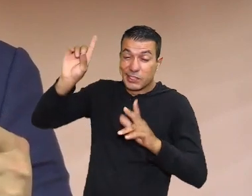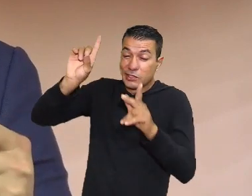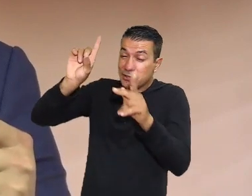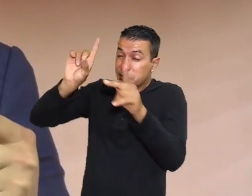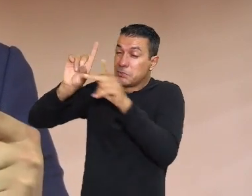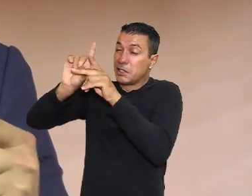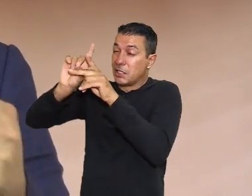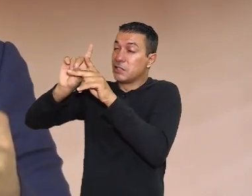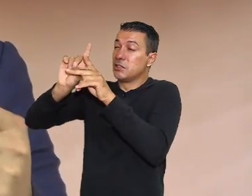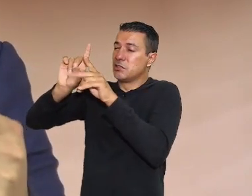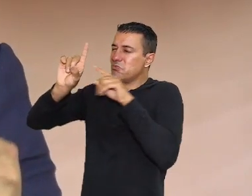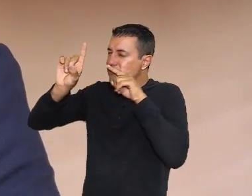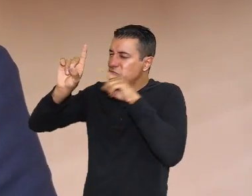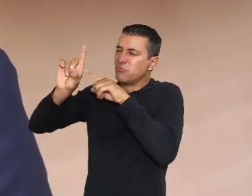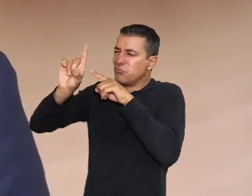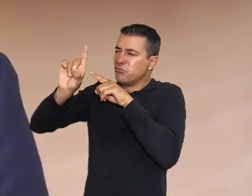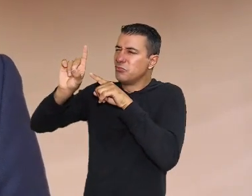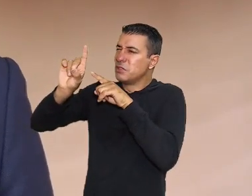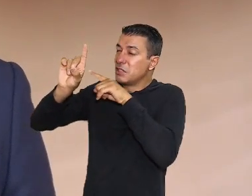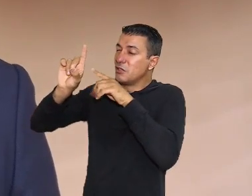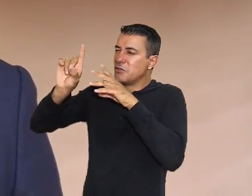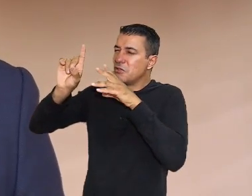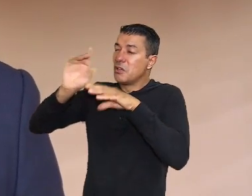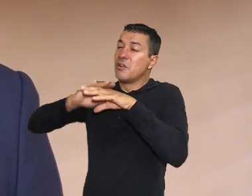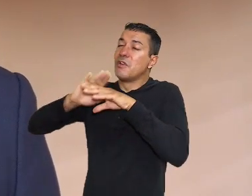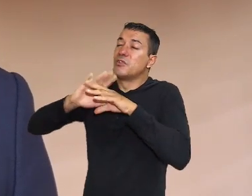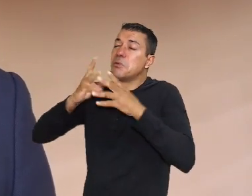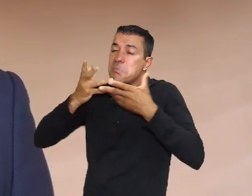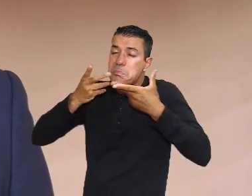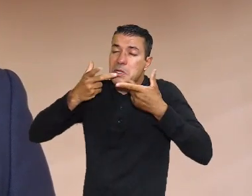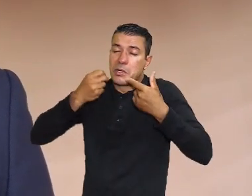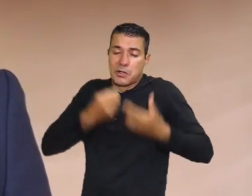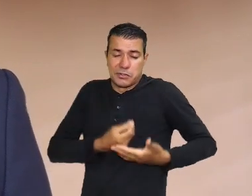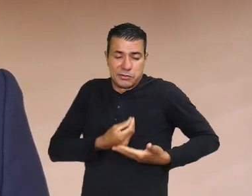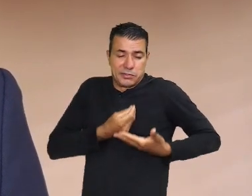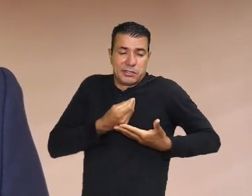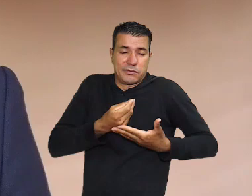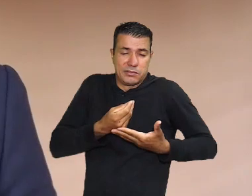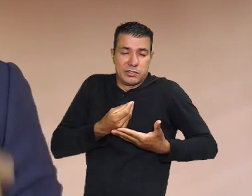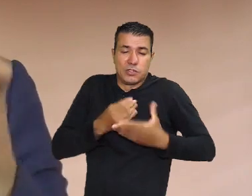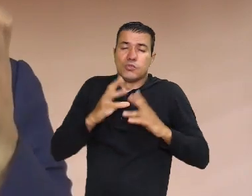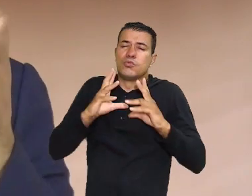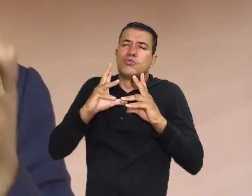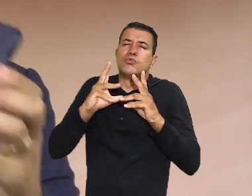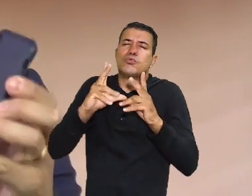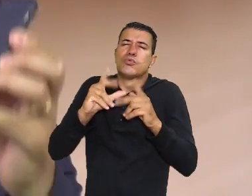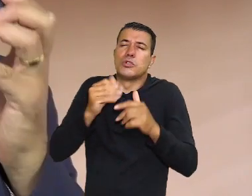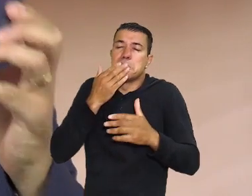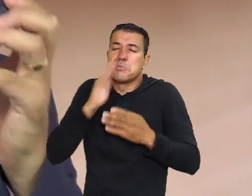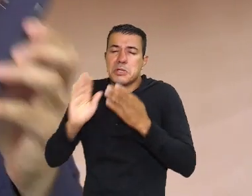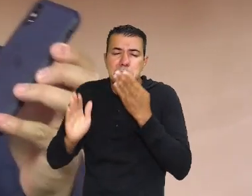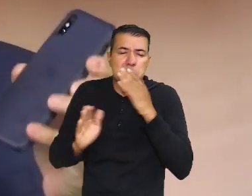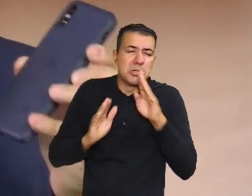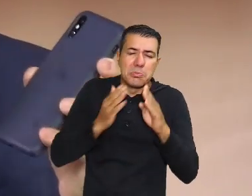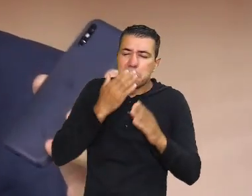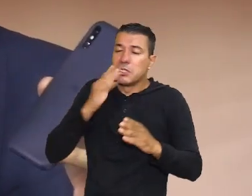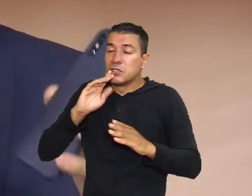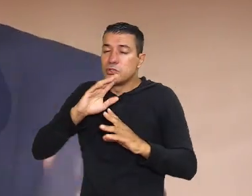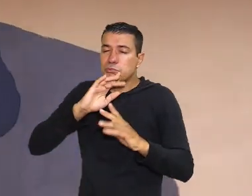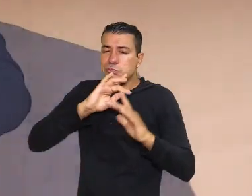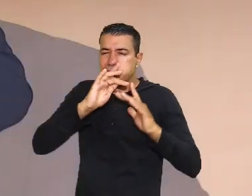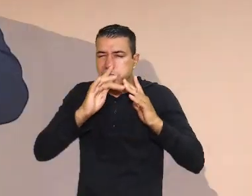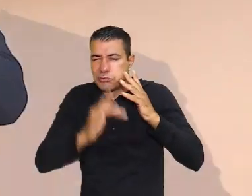melhor e faz o melhor por cada um de nós, é que neste momento nós entregamos todos os pedidos que aqui foram